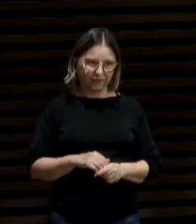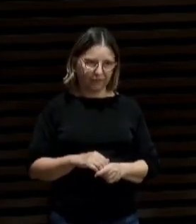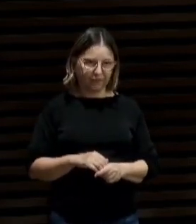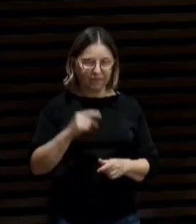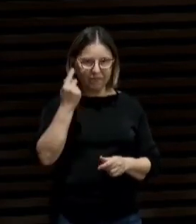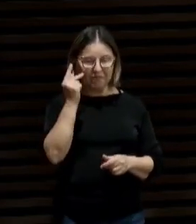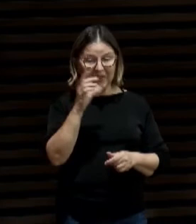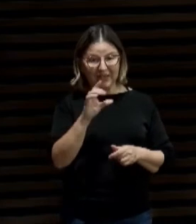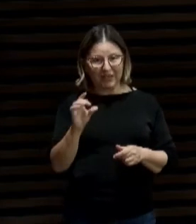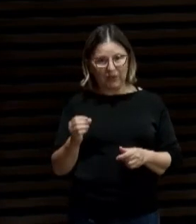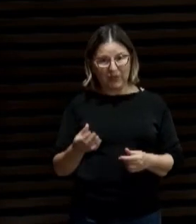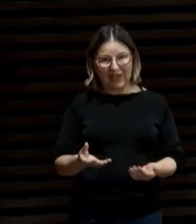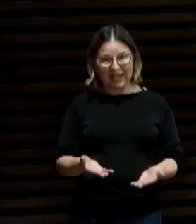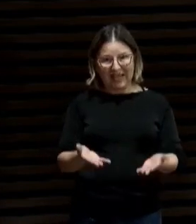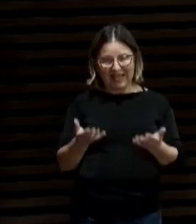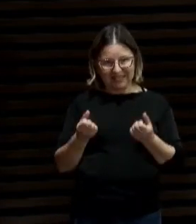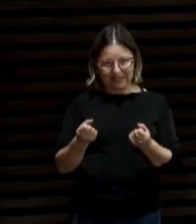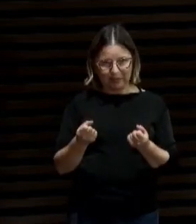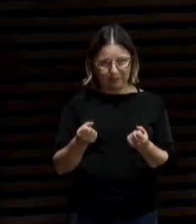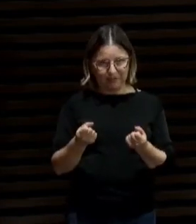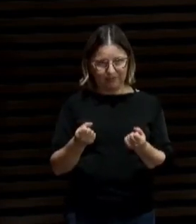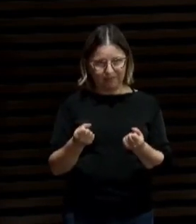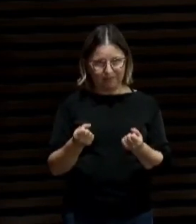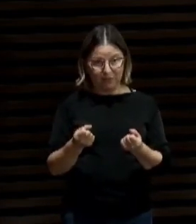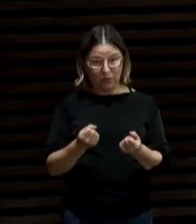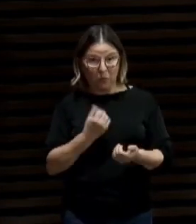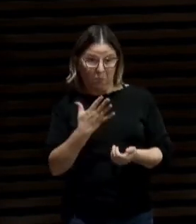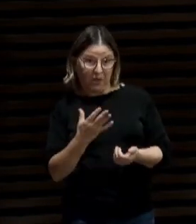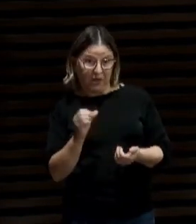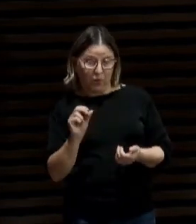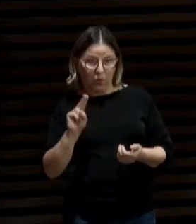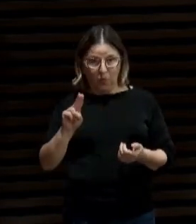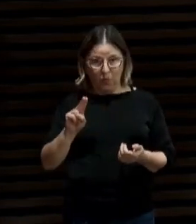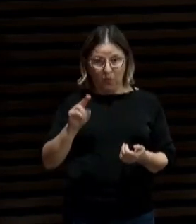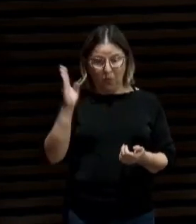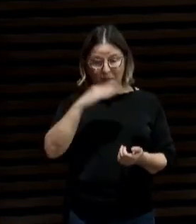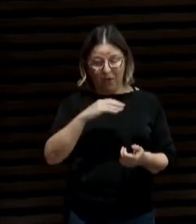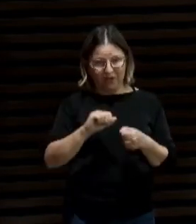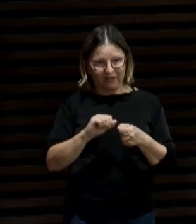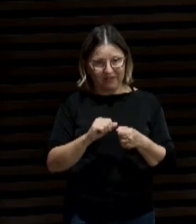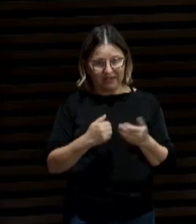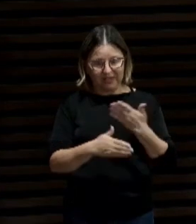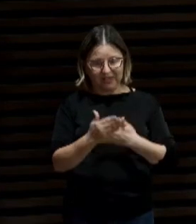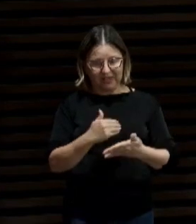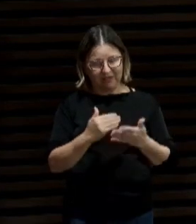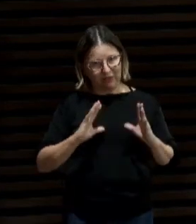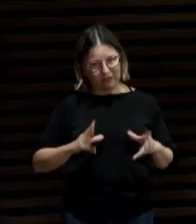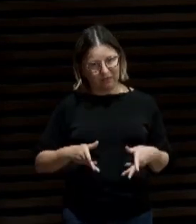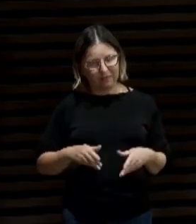Para que cada um receba segundo o bem ou o mal que tiver feito por meio do corpo.